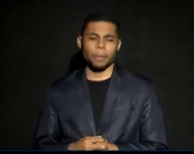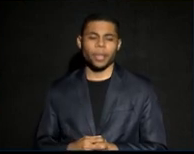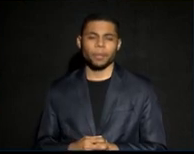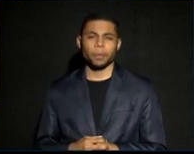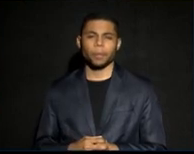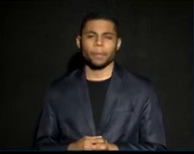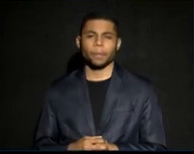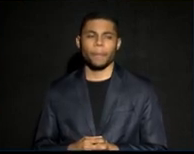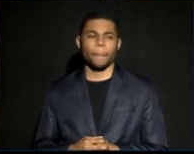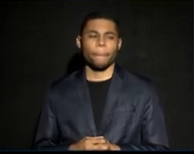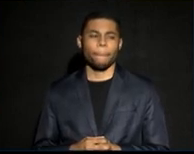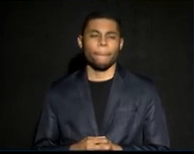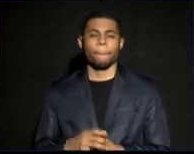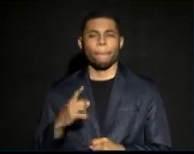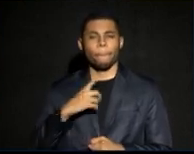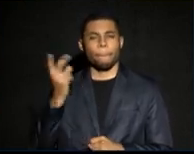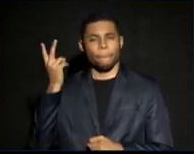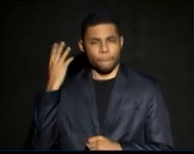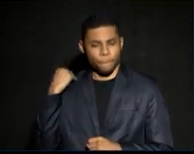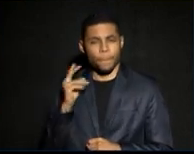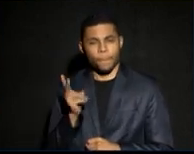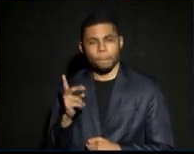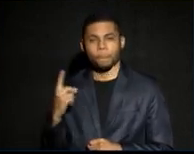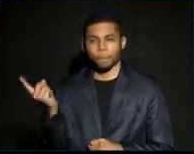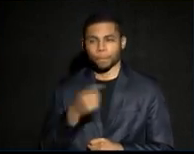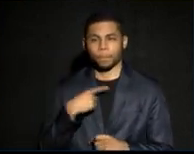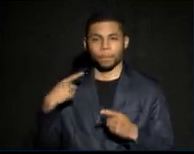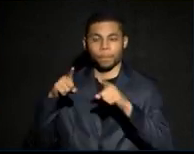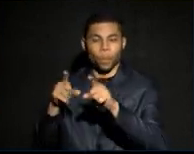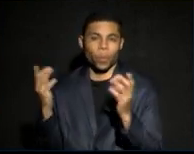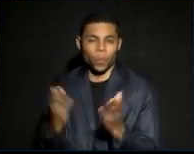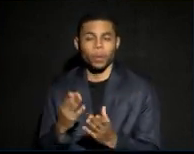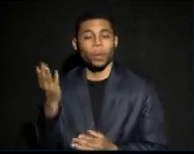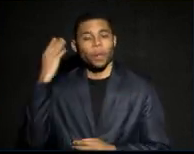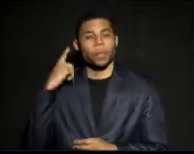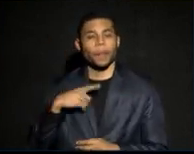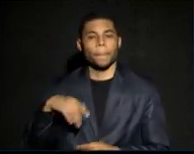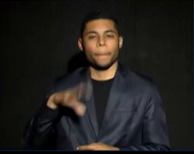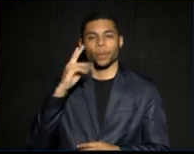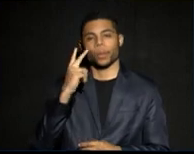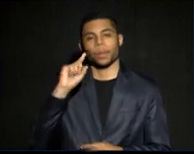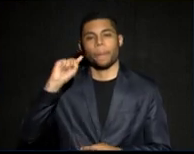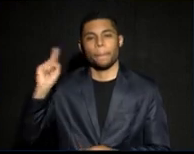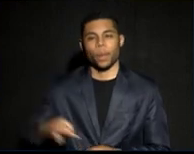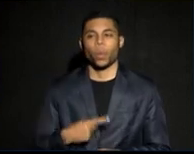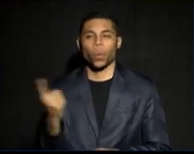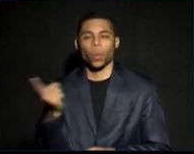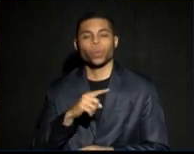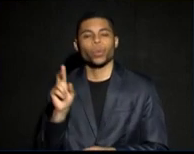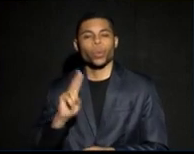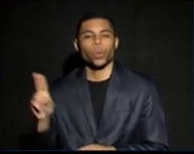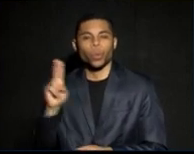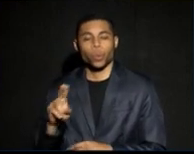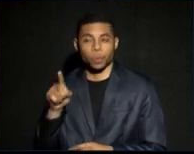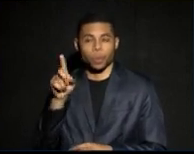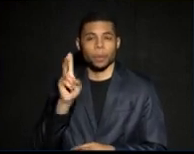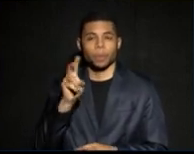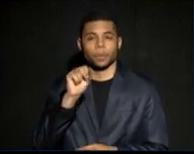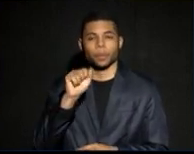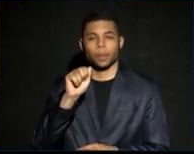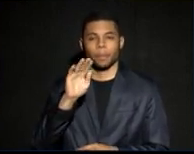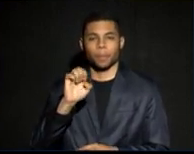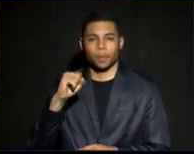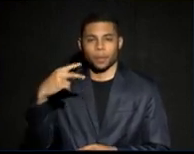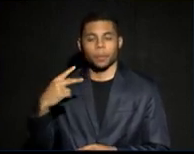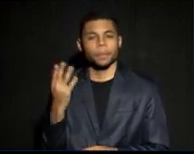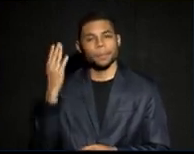entrou no governo nós temos uma companhia diferente da que a gente tem hoje nós incluímos mais de dois milhões de consumidores na Sabesp